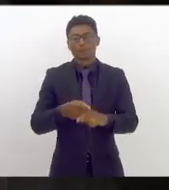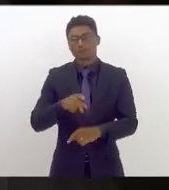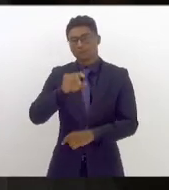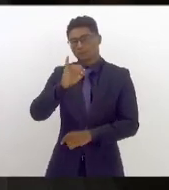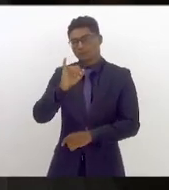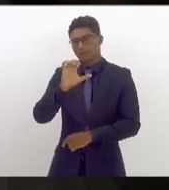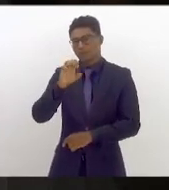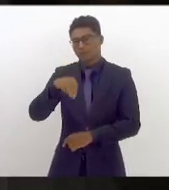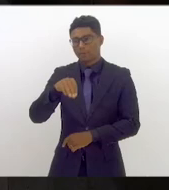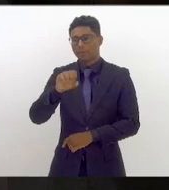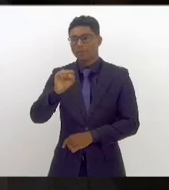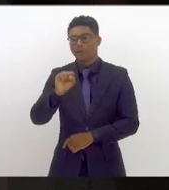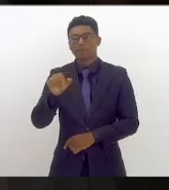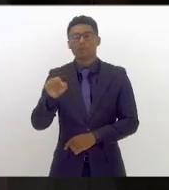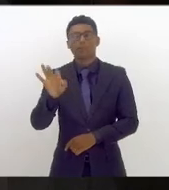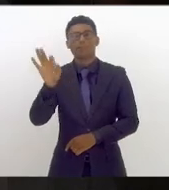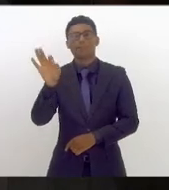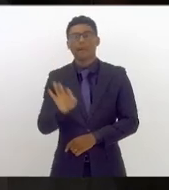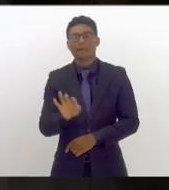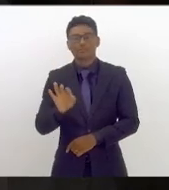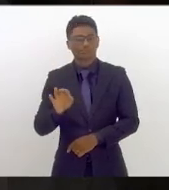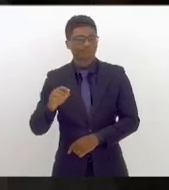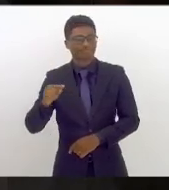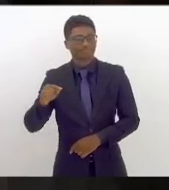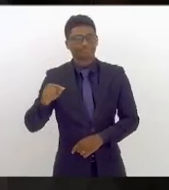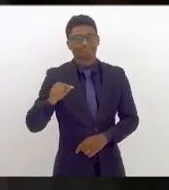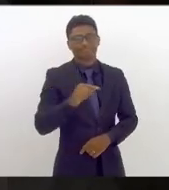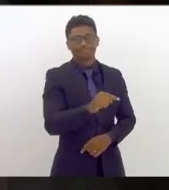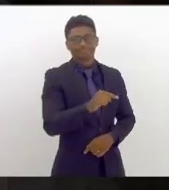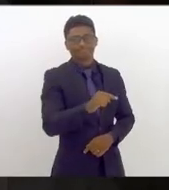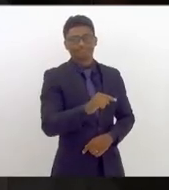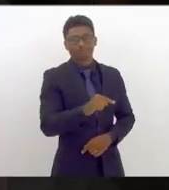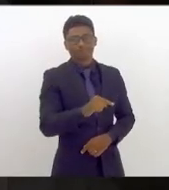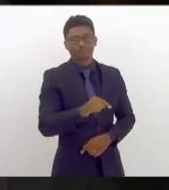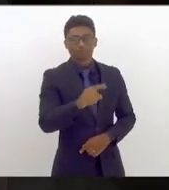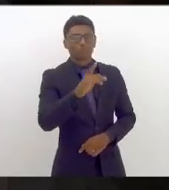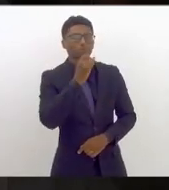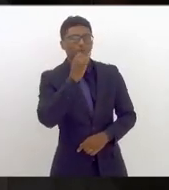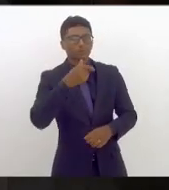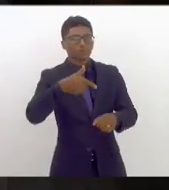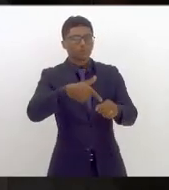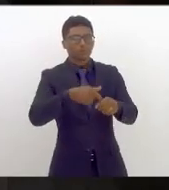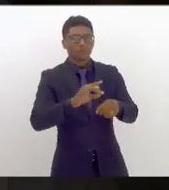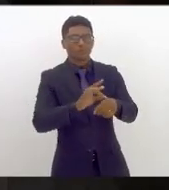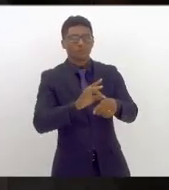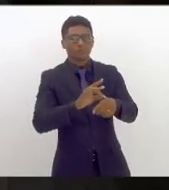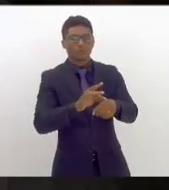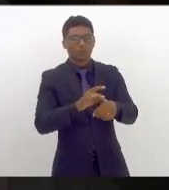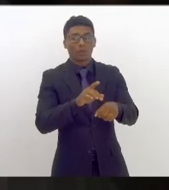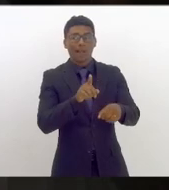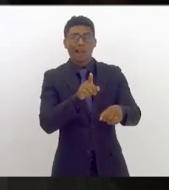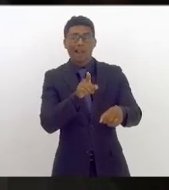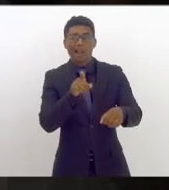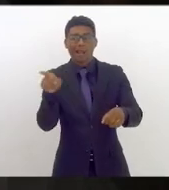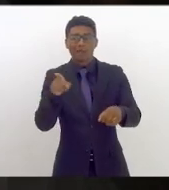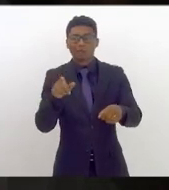é taxado na origem e somente no petróleo é no destino.